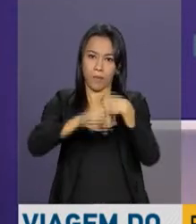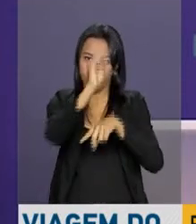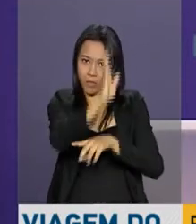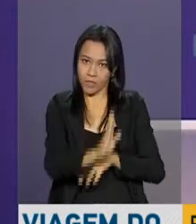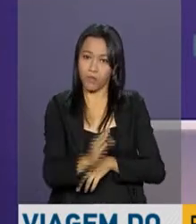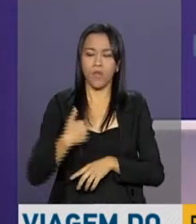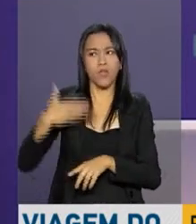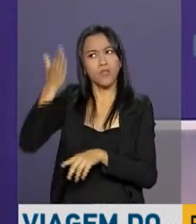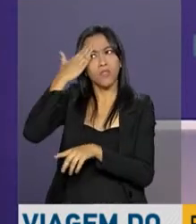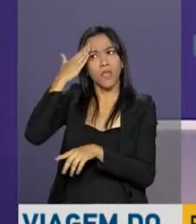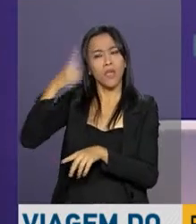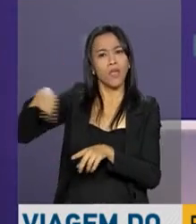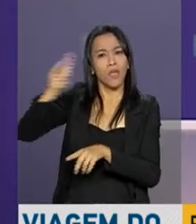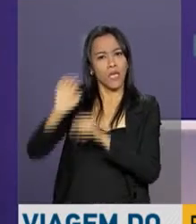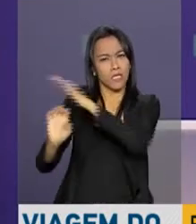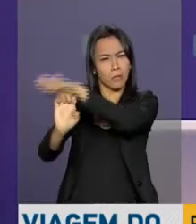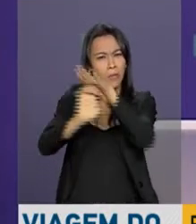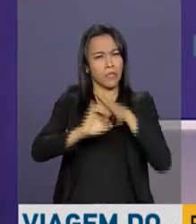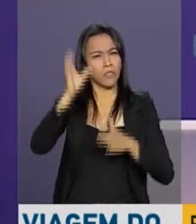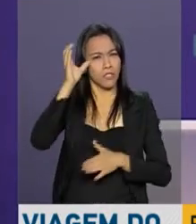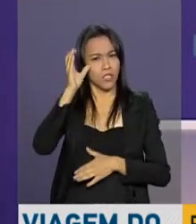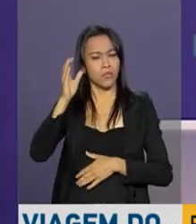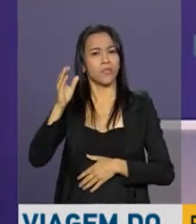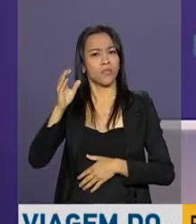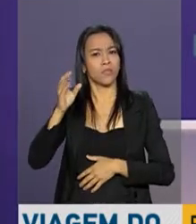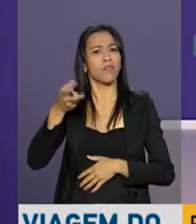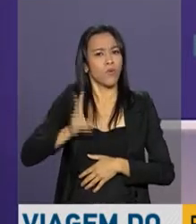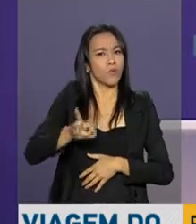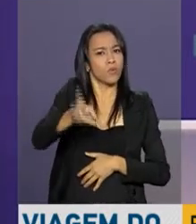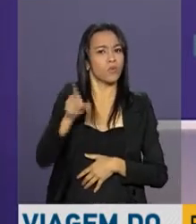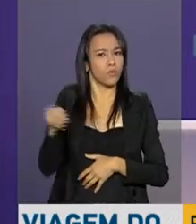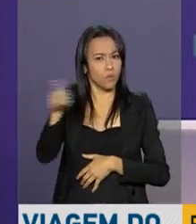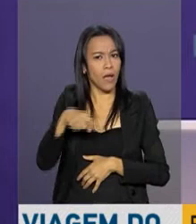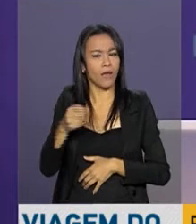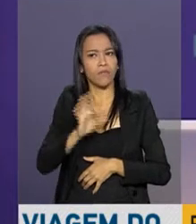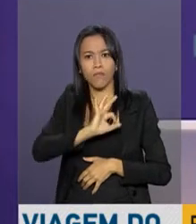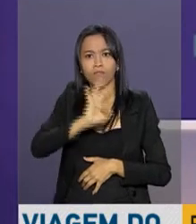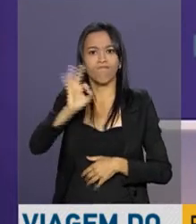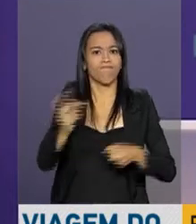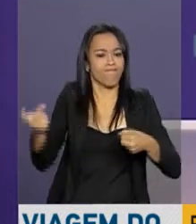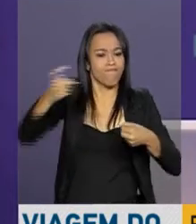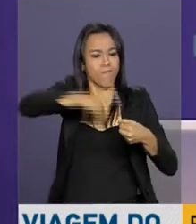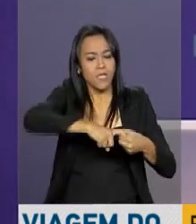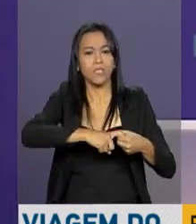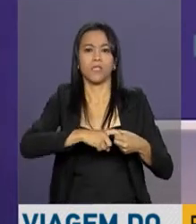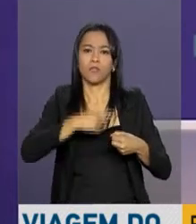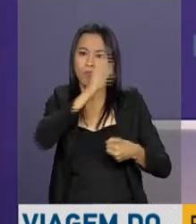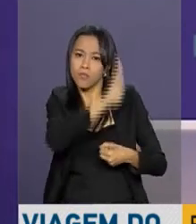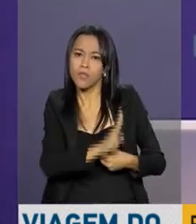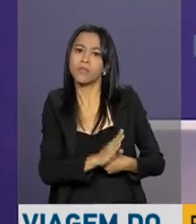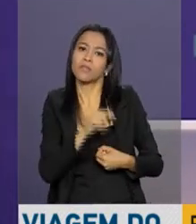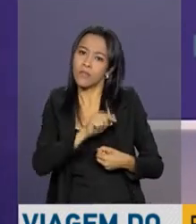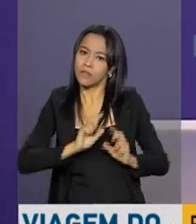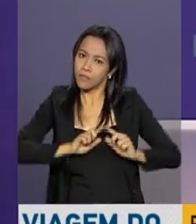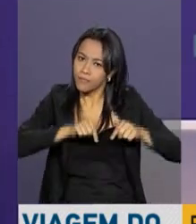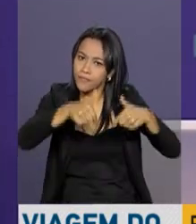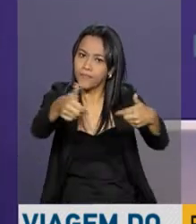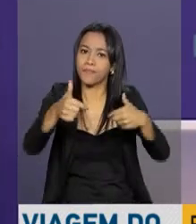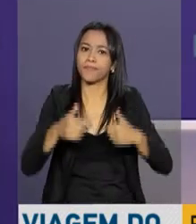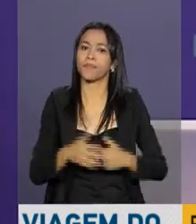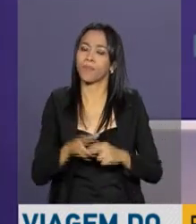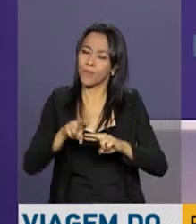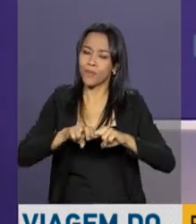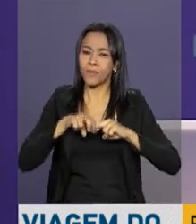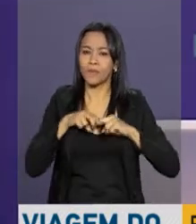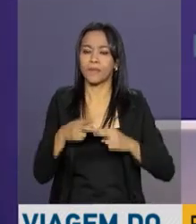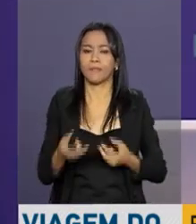chineses são e seguirão sendo grandes parceiros nessa empreitada. Por